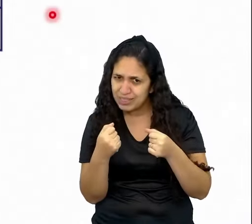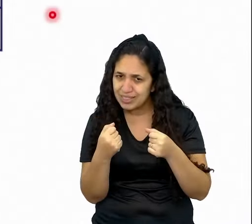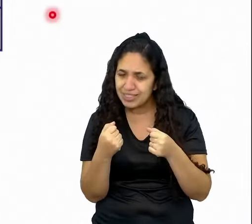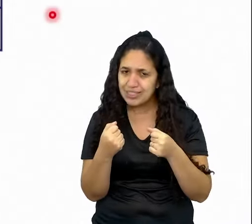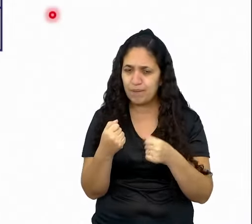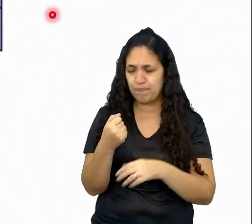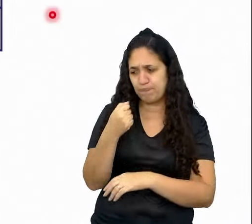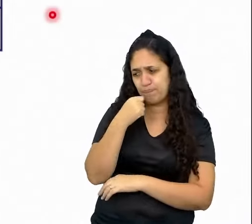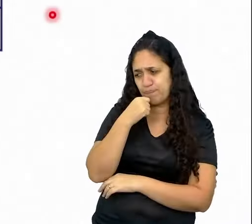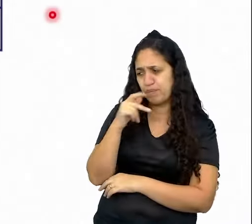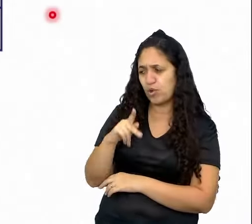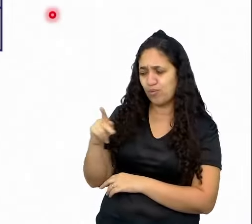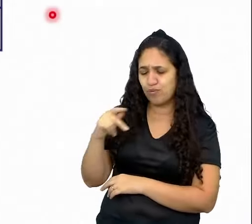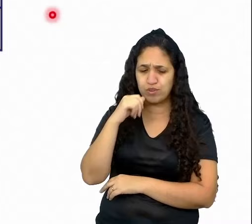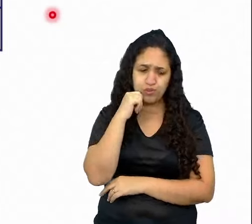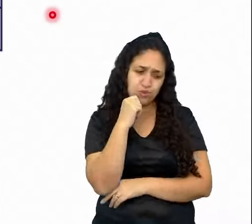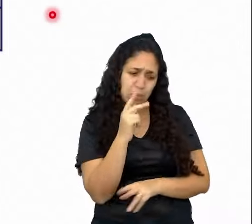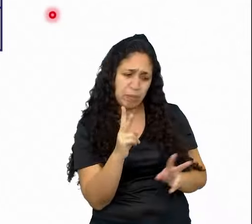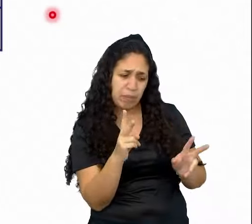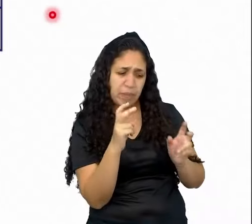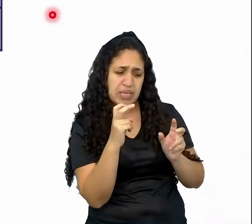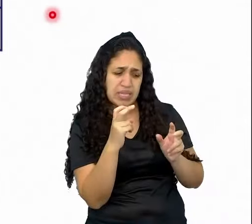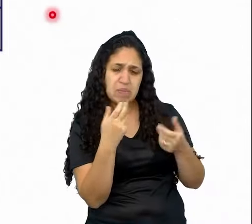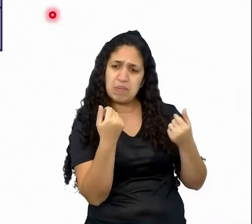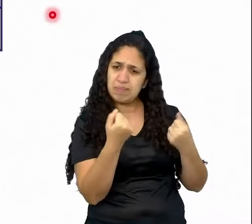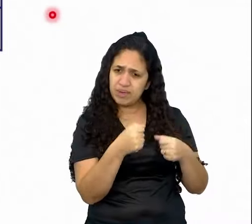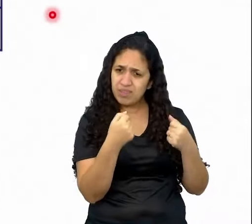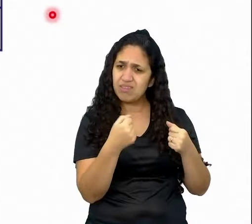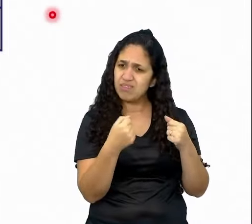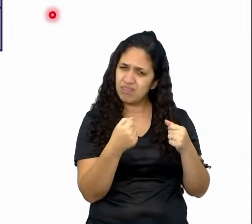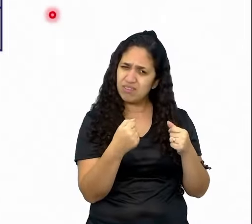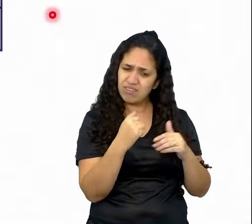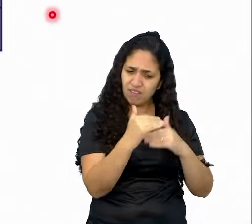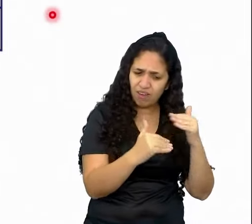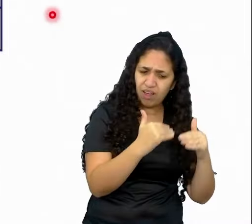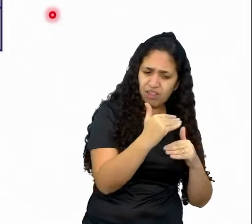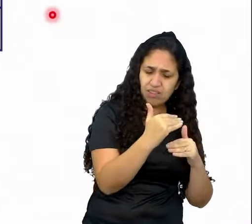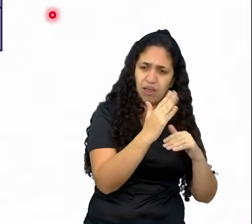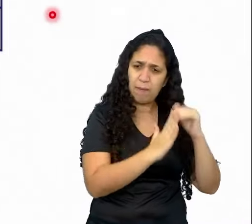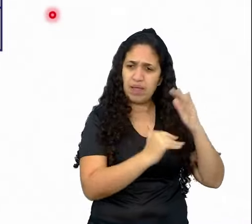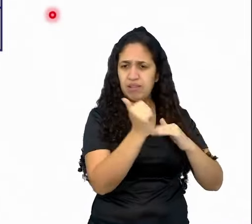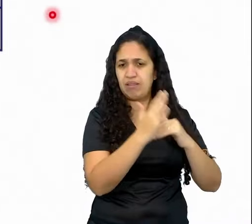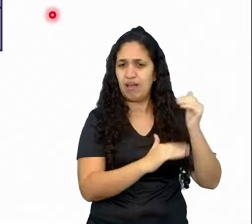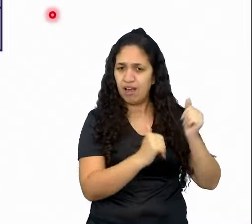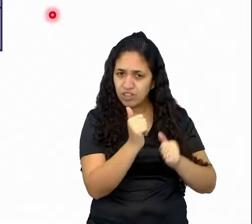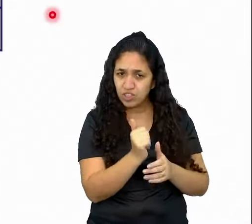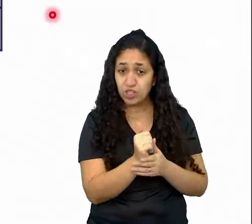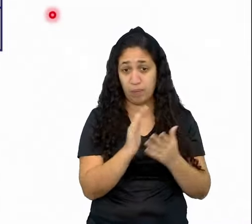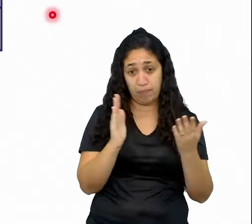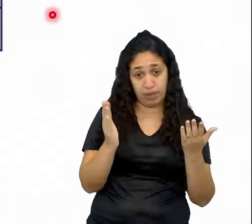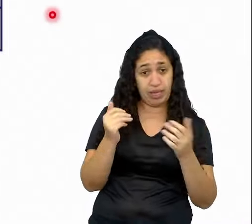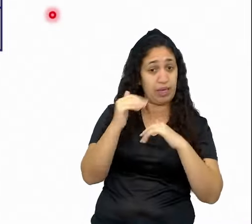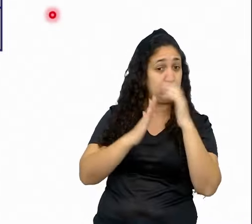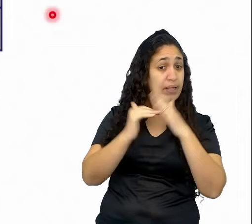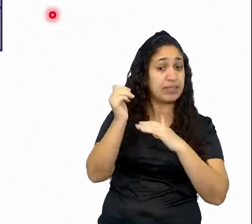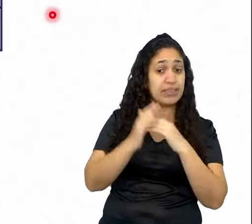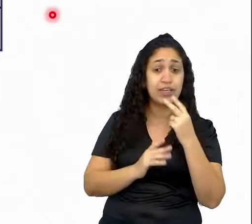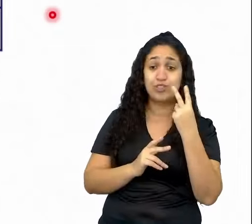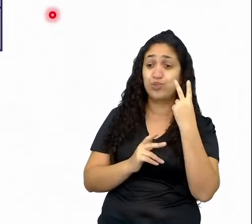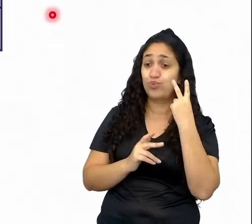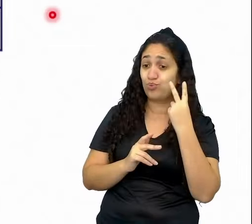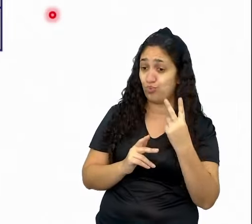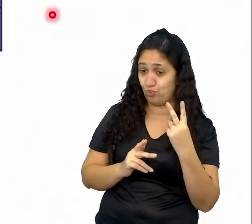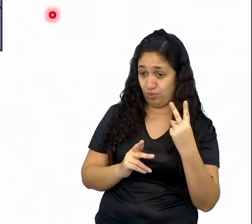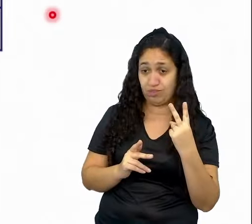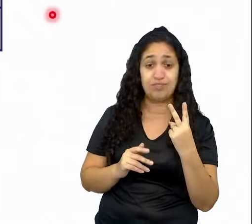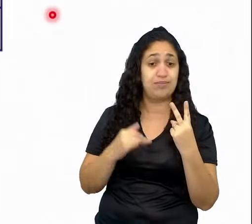preciso avaliar se é necessário para desenvolver aquela habilidade. Aqui nós temos duas habilidades em jogo,